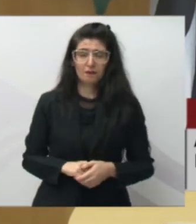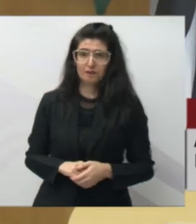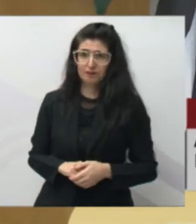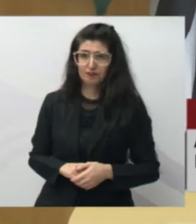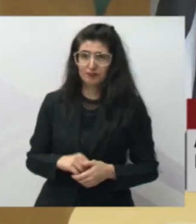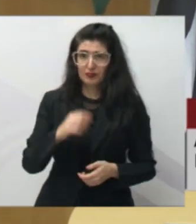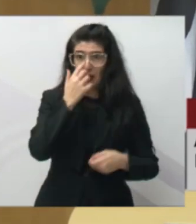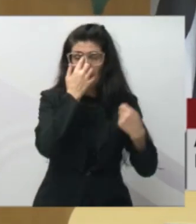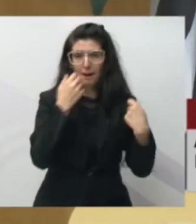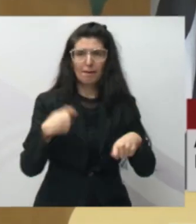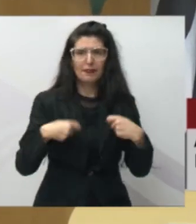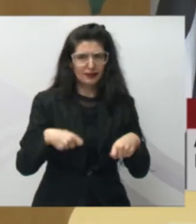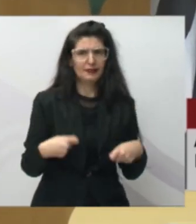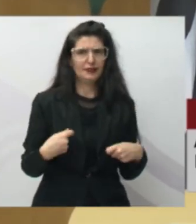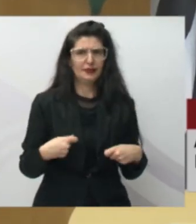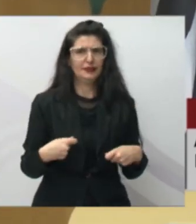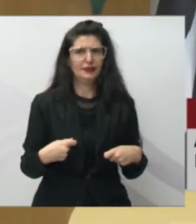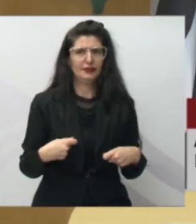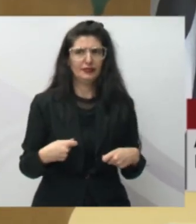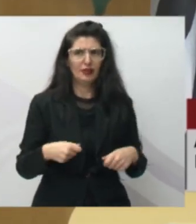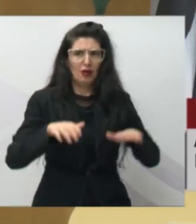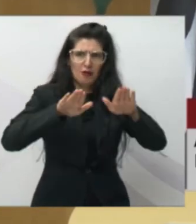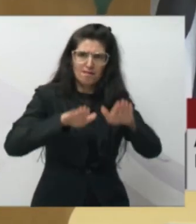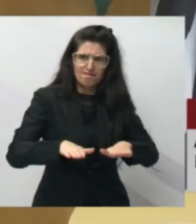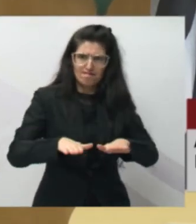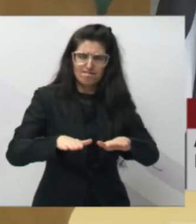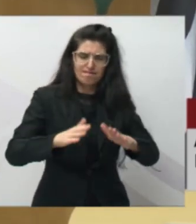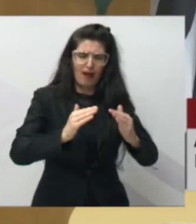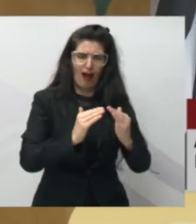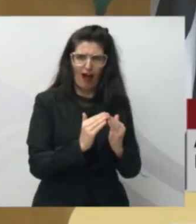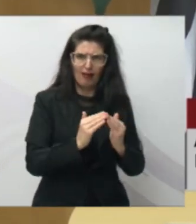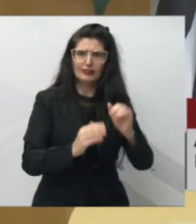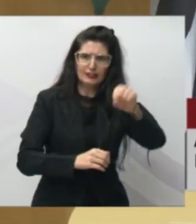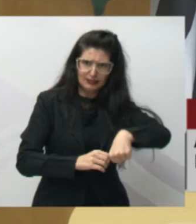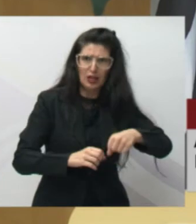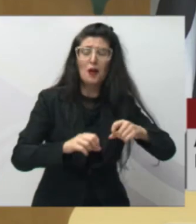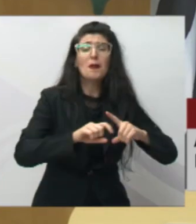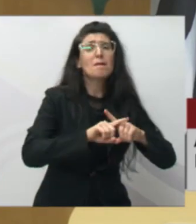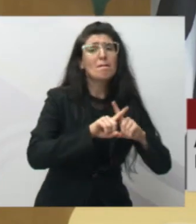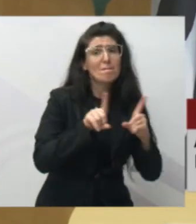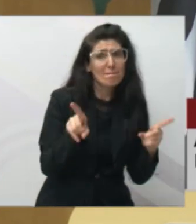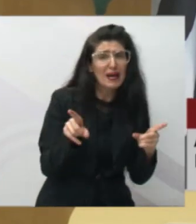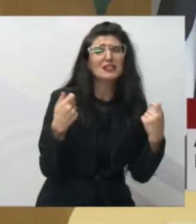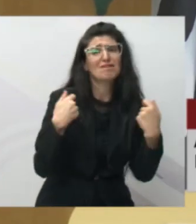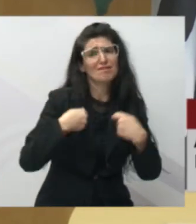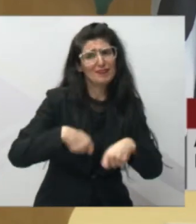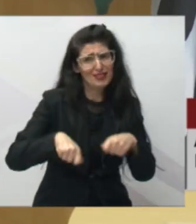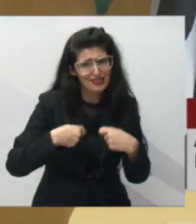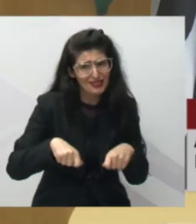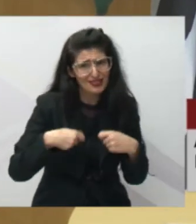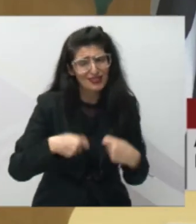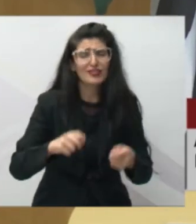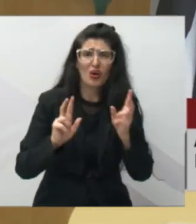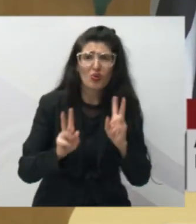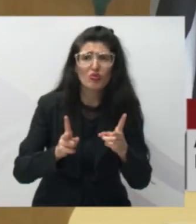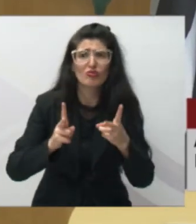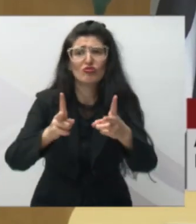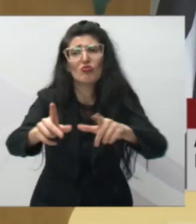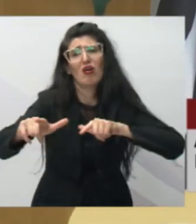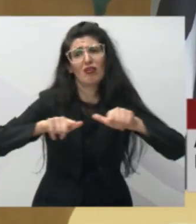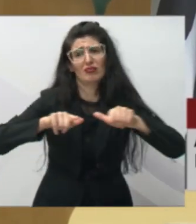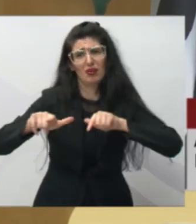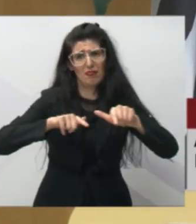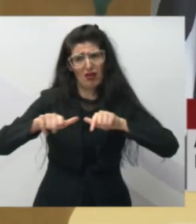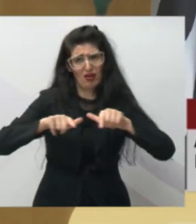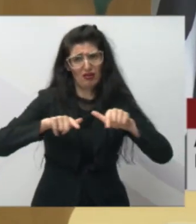esse isolamento. As pessoas precisam voltar de forma responsável ao mercado de trabalho. E aí